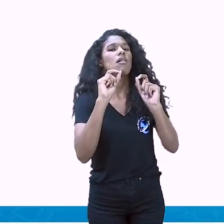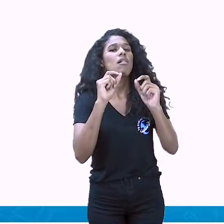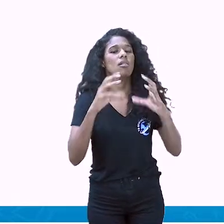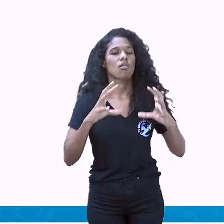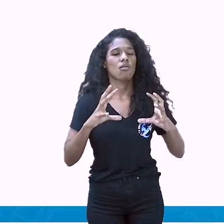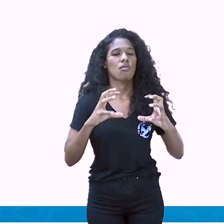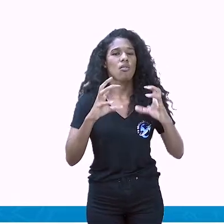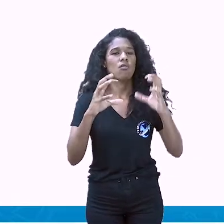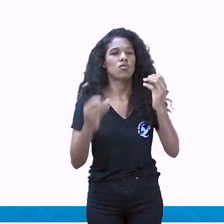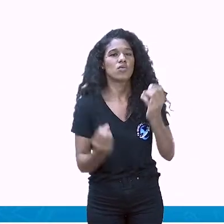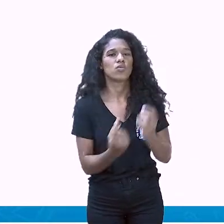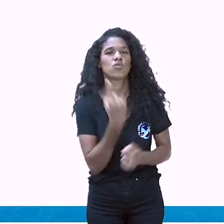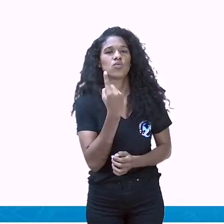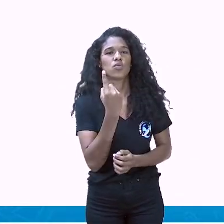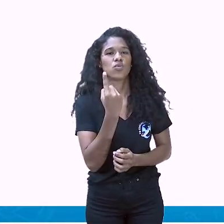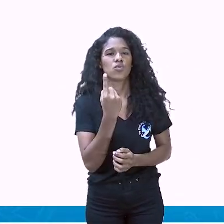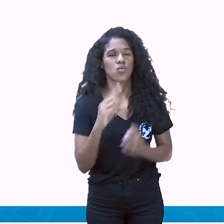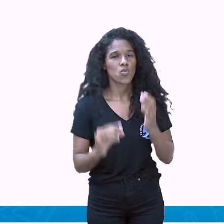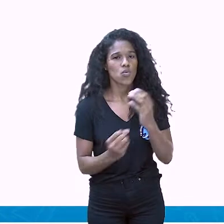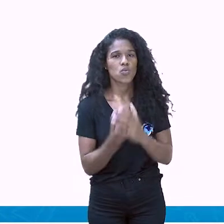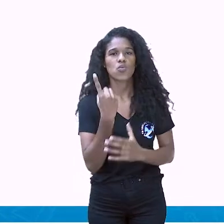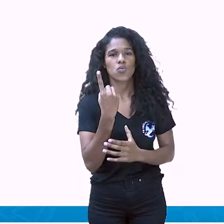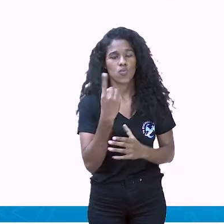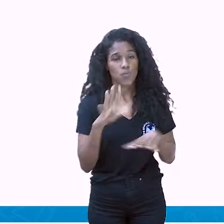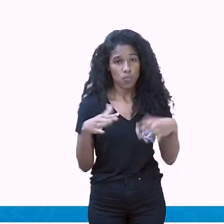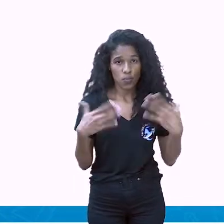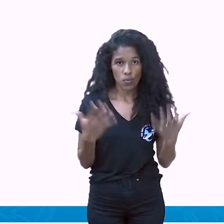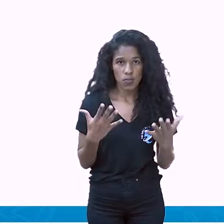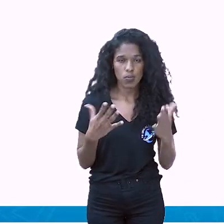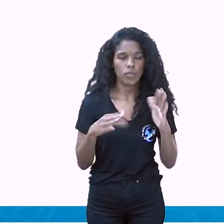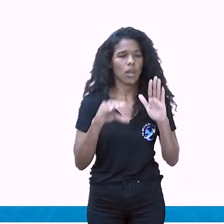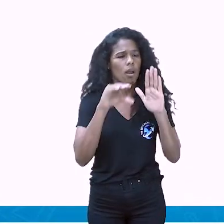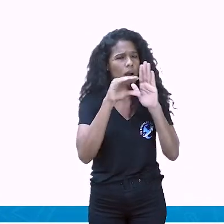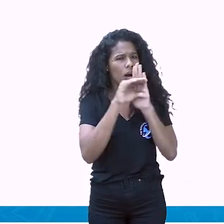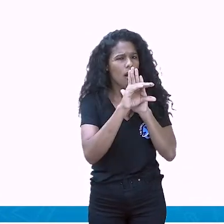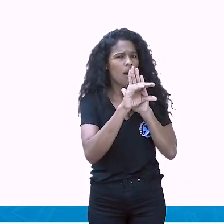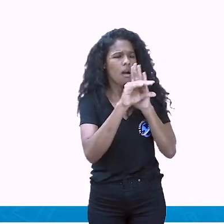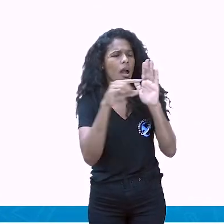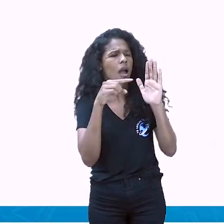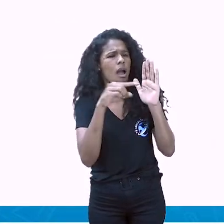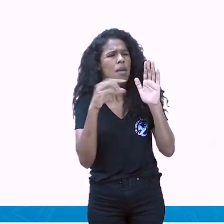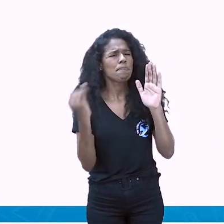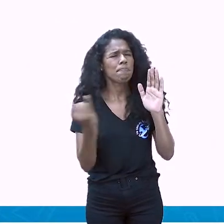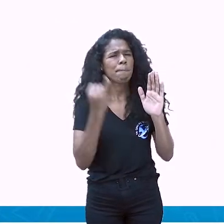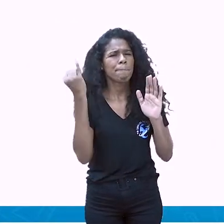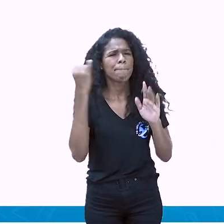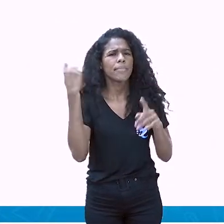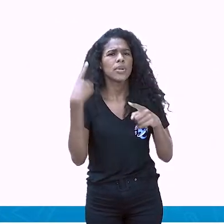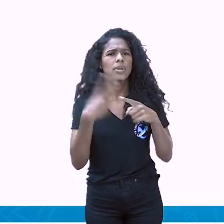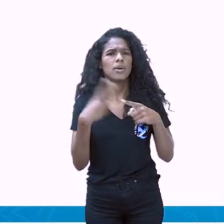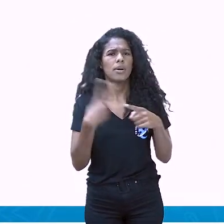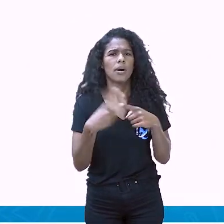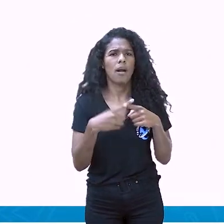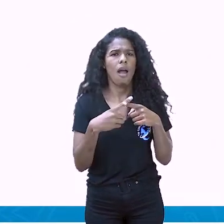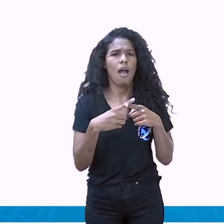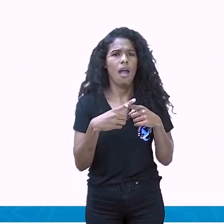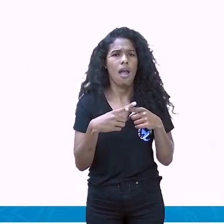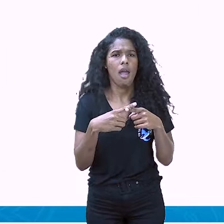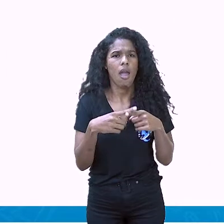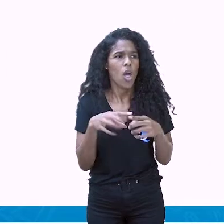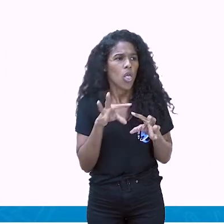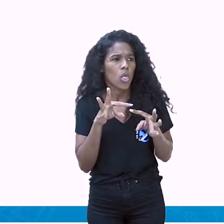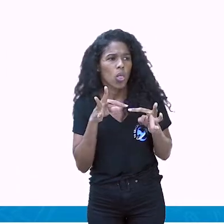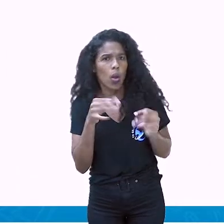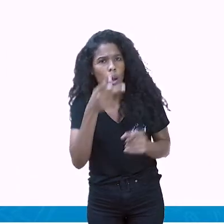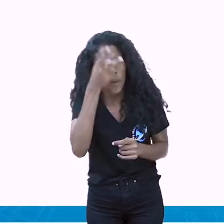quê? Porque ele vai desenhar aí o rumo, o ponto alto da minha história. E depois também nós